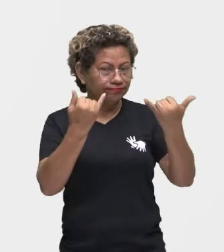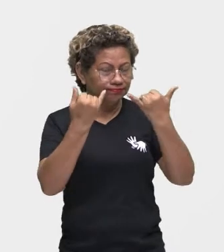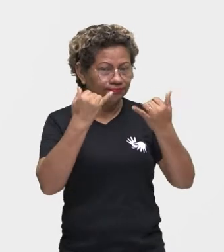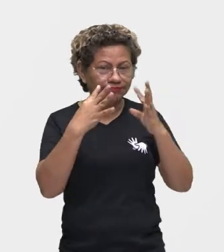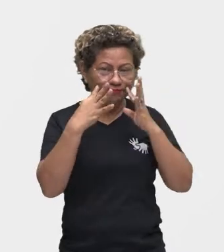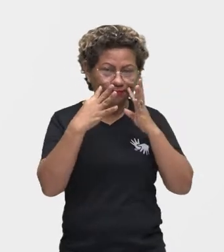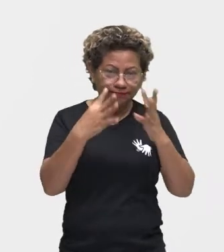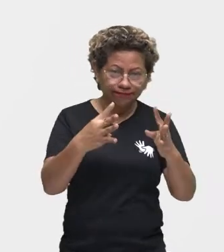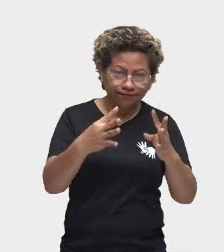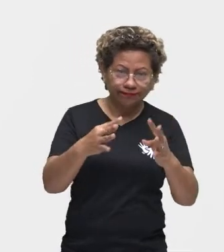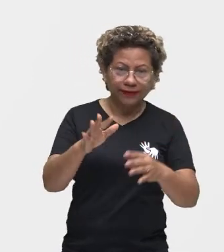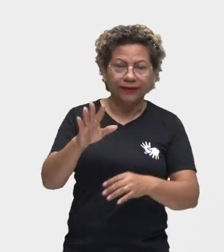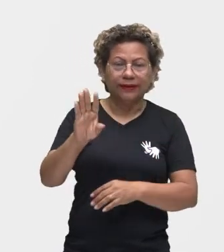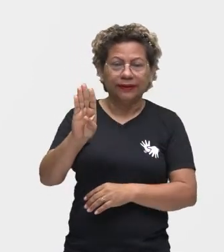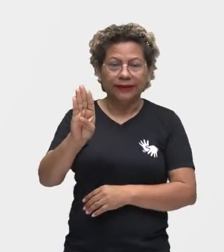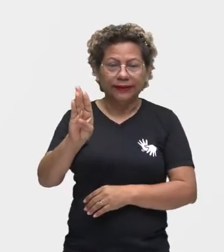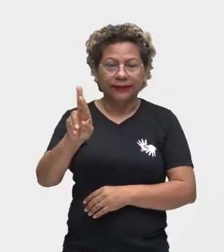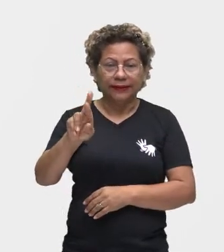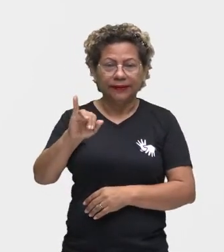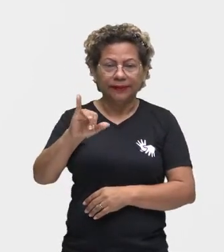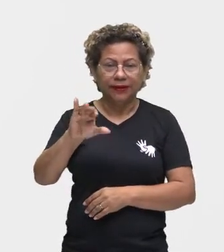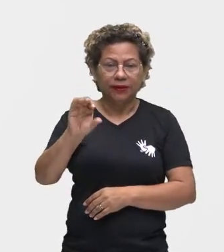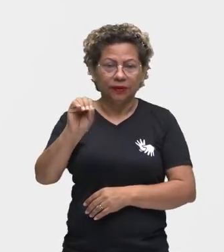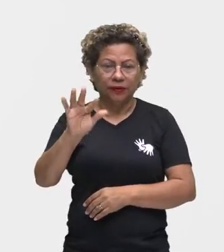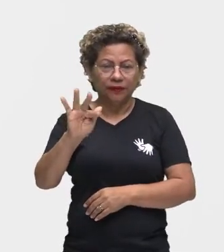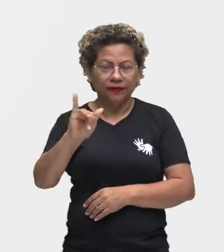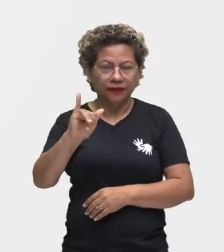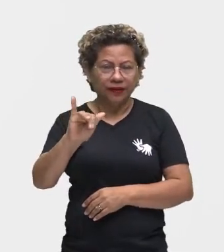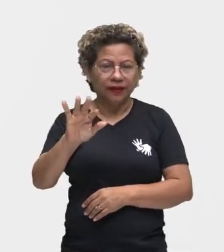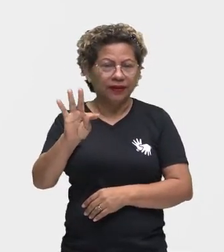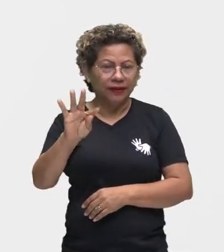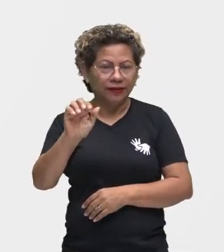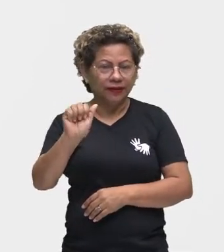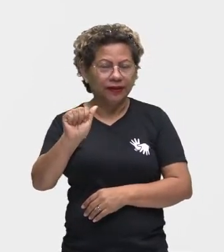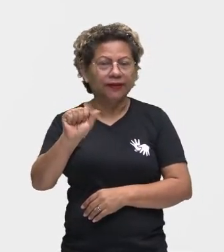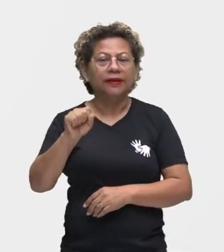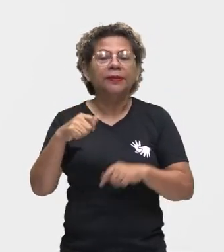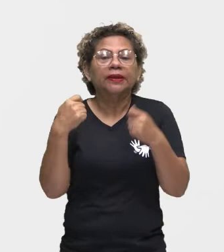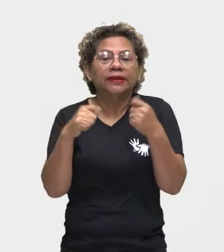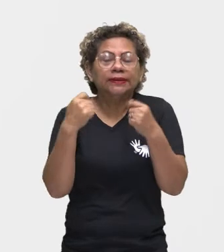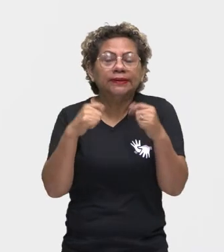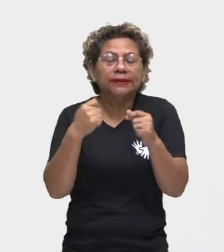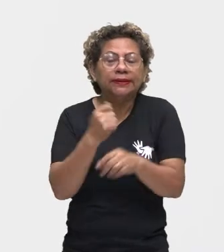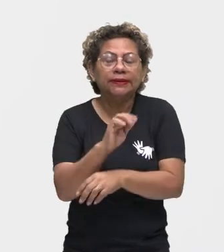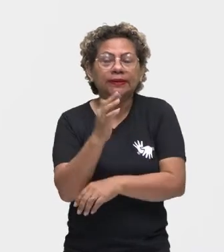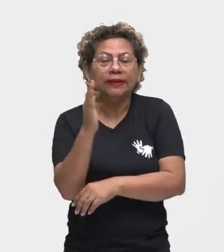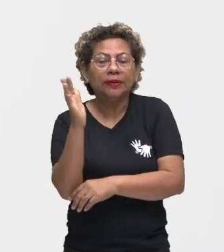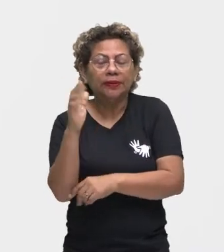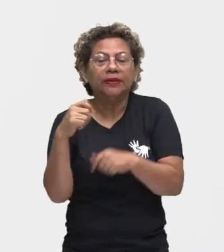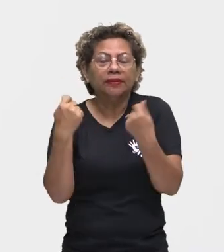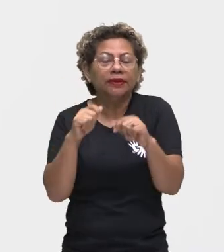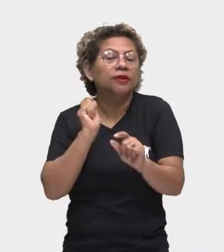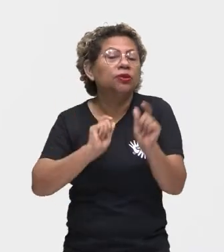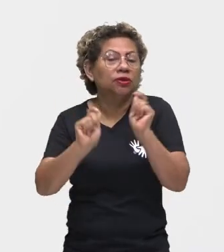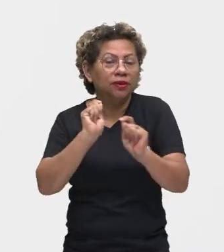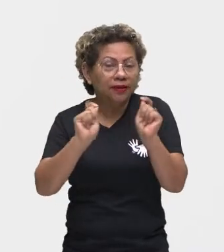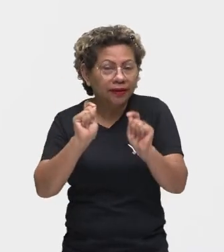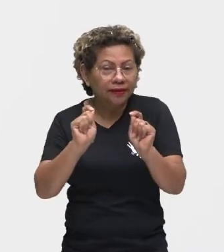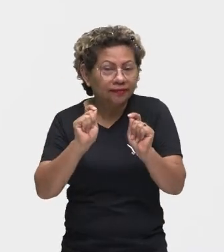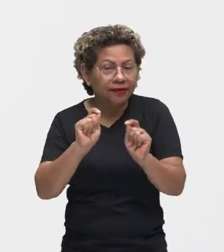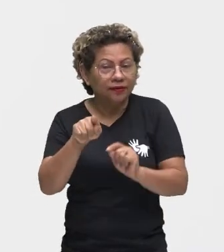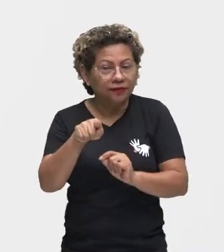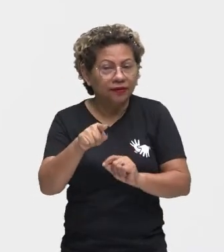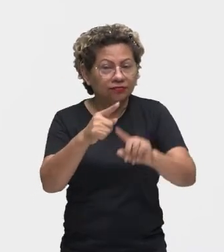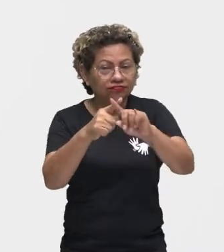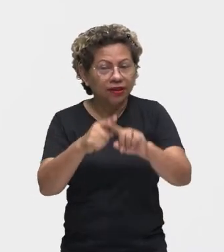que dependem da água para sua reprodução e apresentam ciclos de vida com alternância de geração.